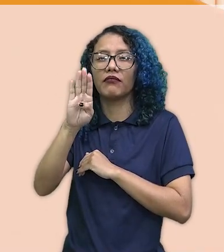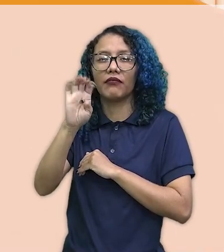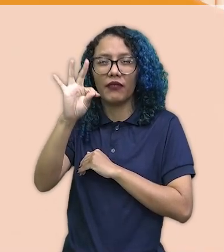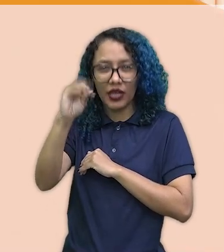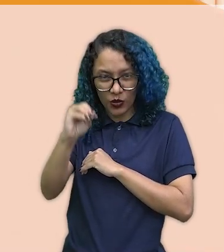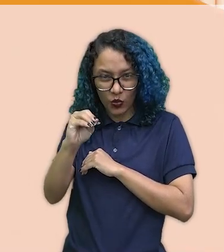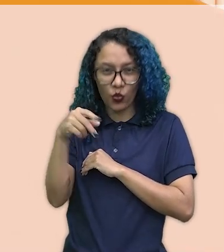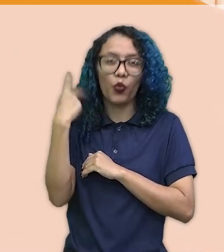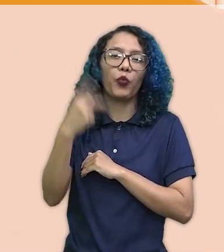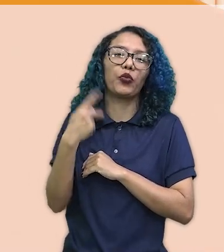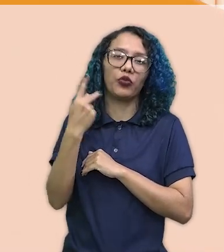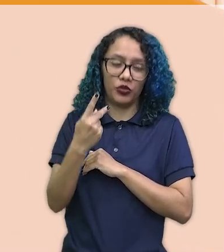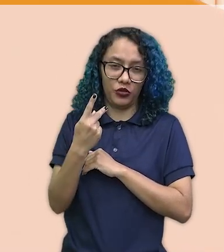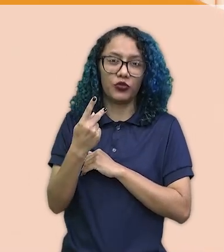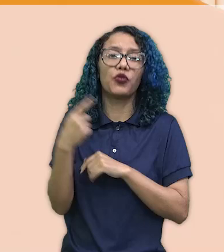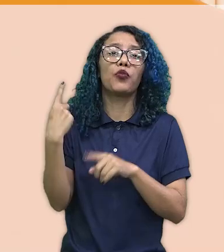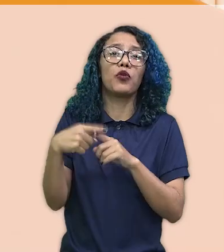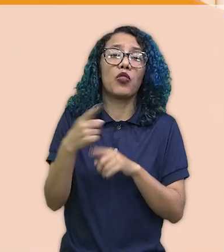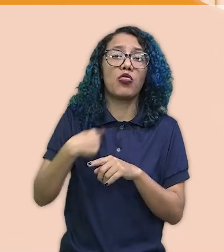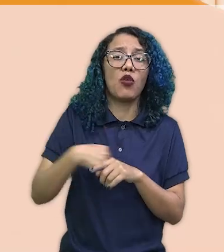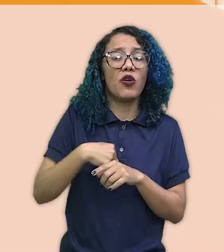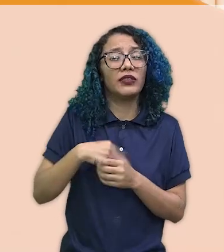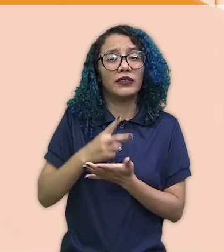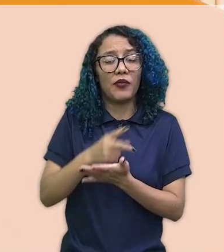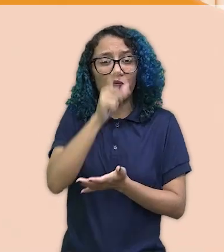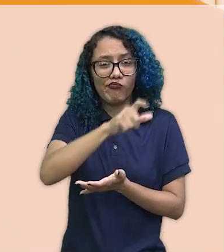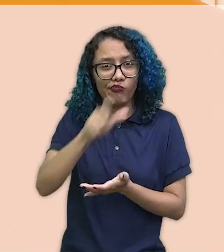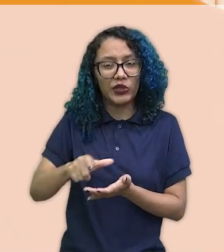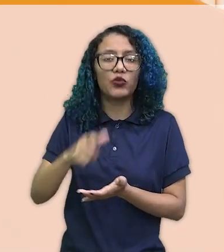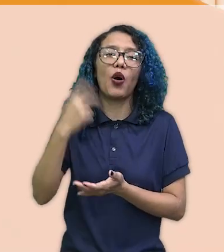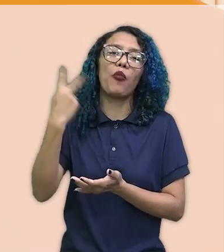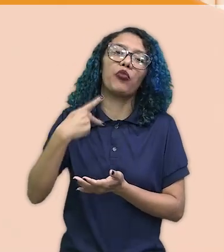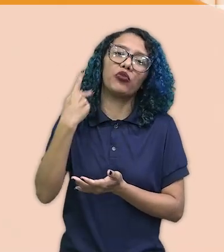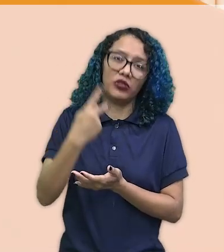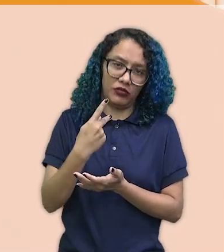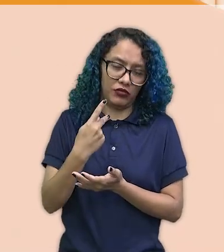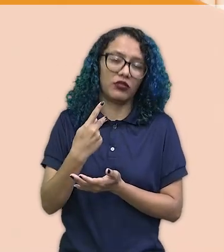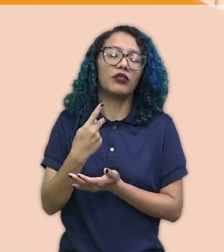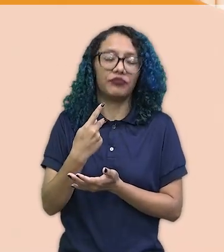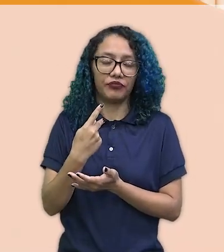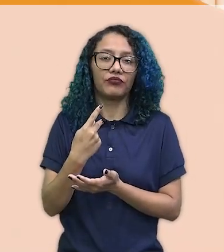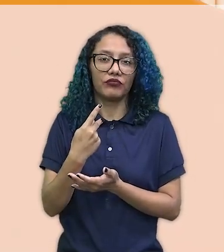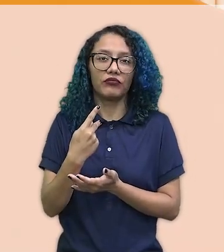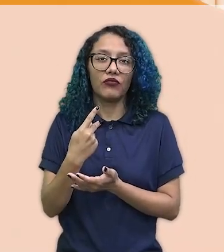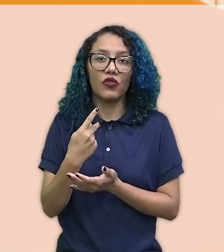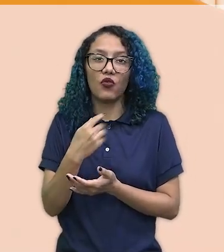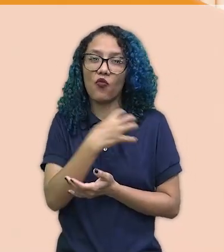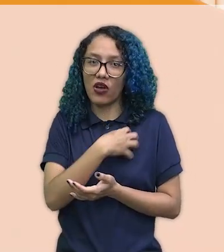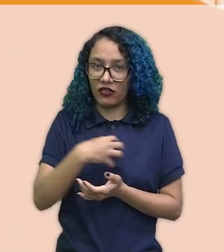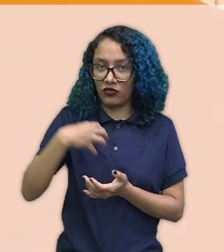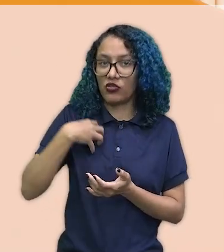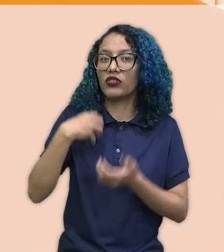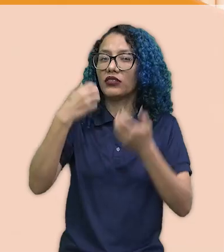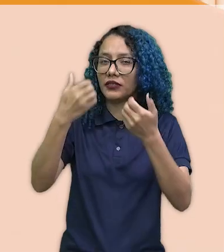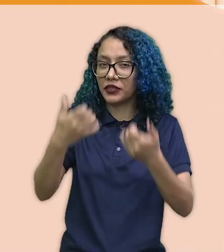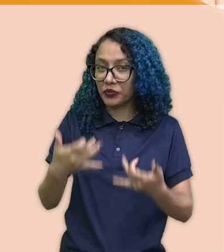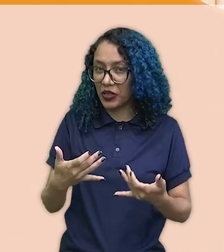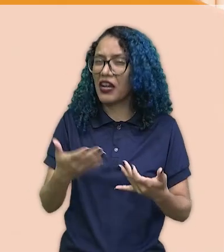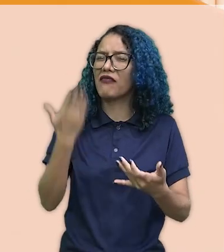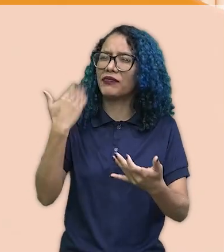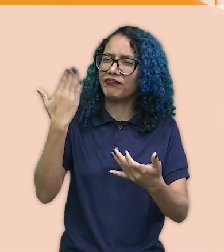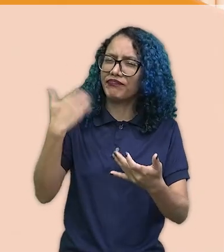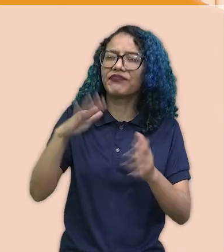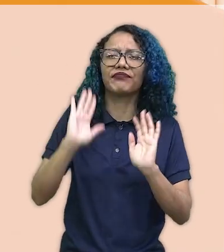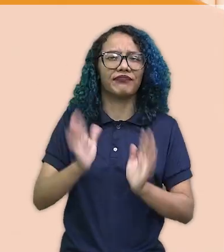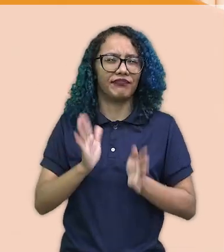atenção. Né? Somos seres políticos, Aristóteles já falava isso para a gente. Somos seres